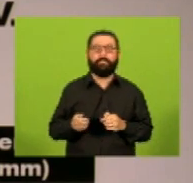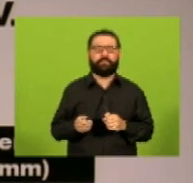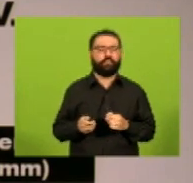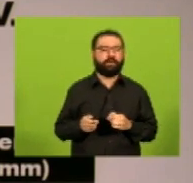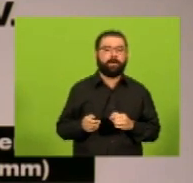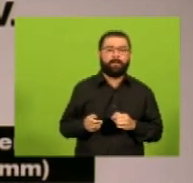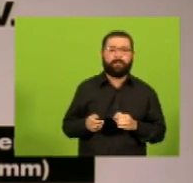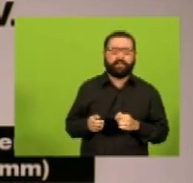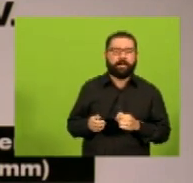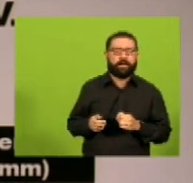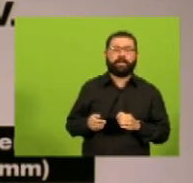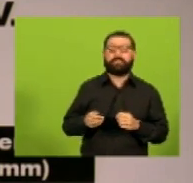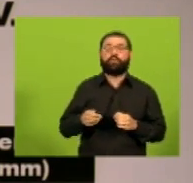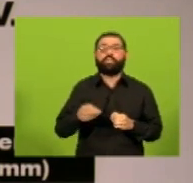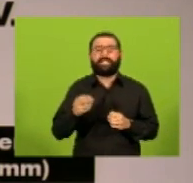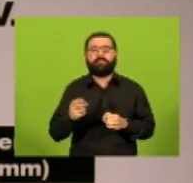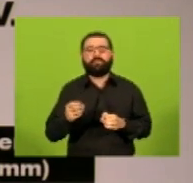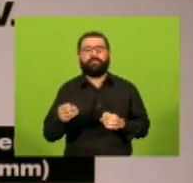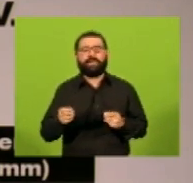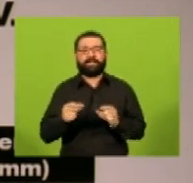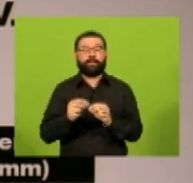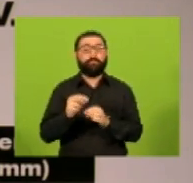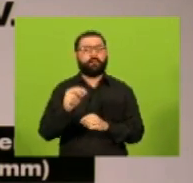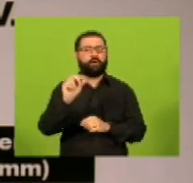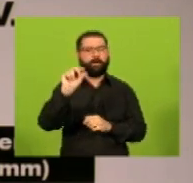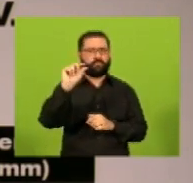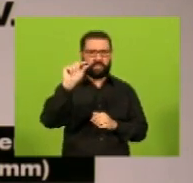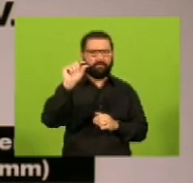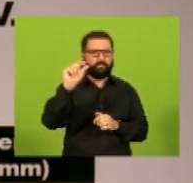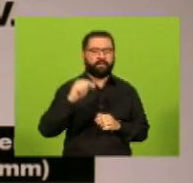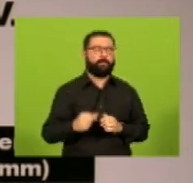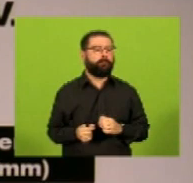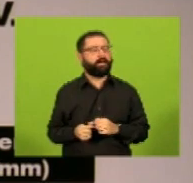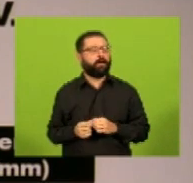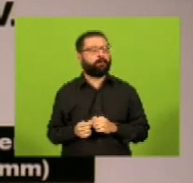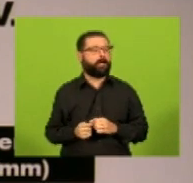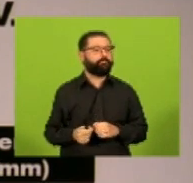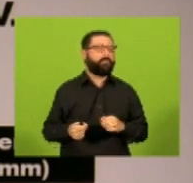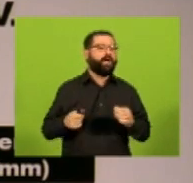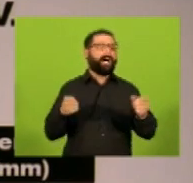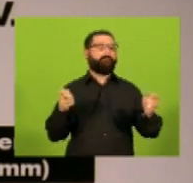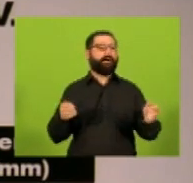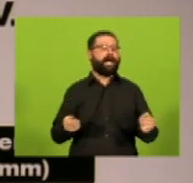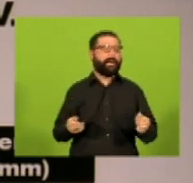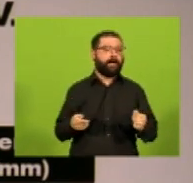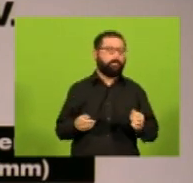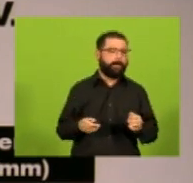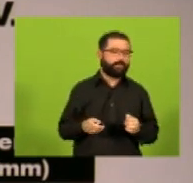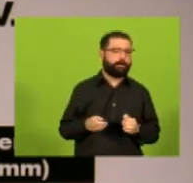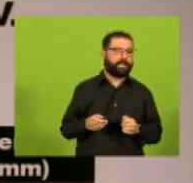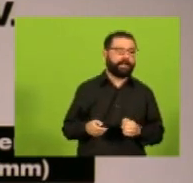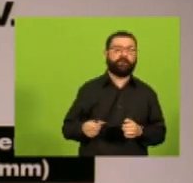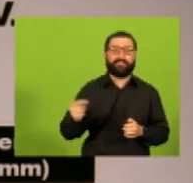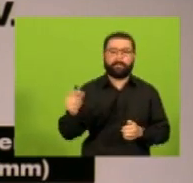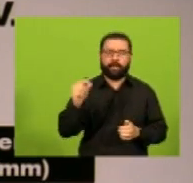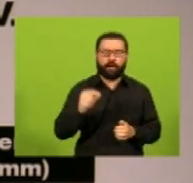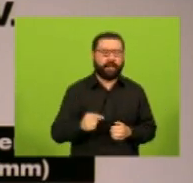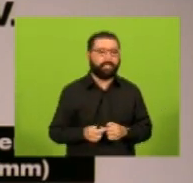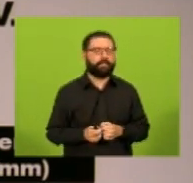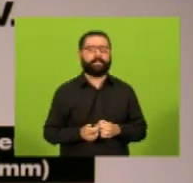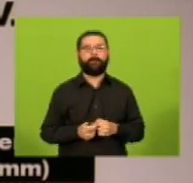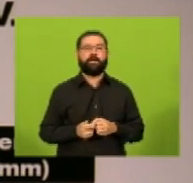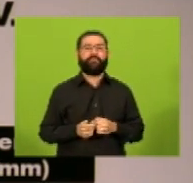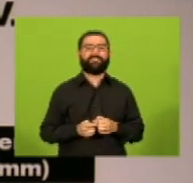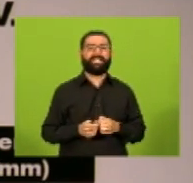0,297 milímetros, que são 297 micrômetros, é um furinho bem pequeno, tá? A malha mesh 80 vai ser